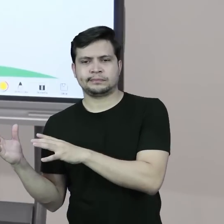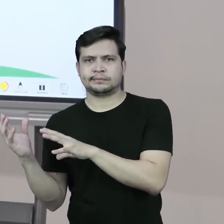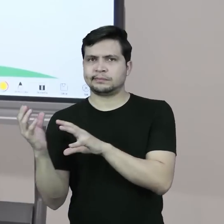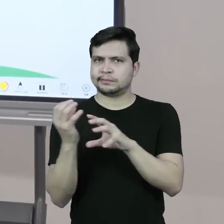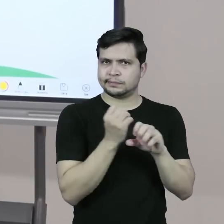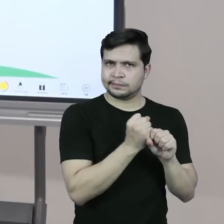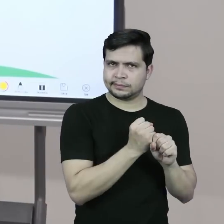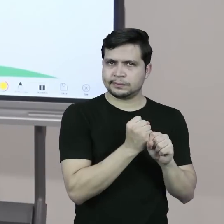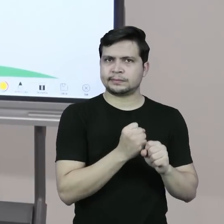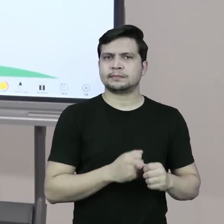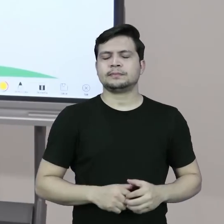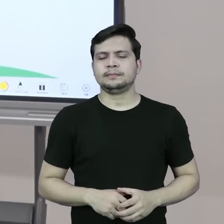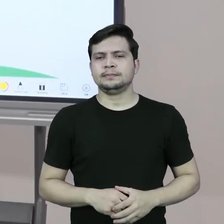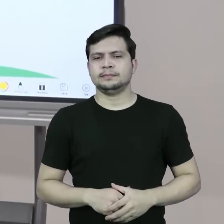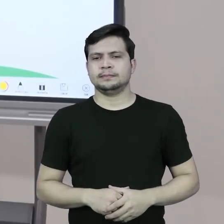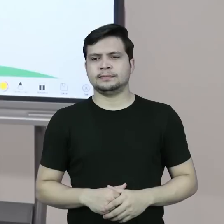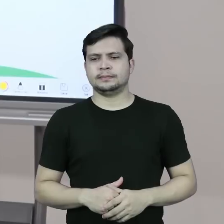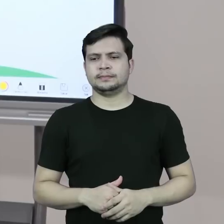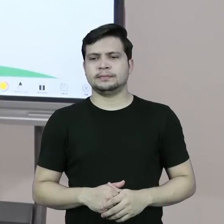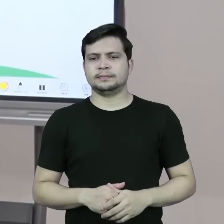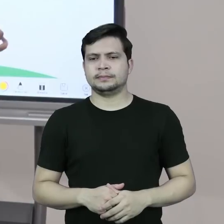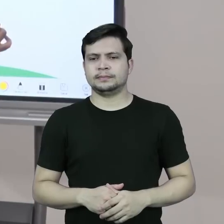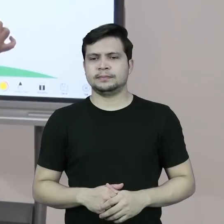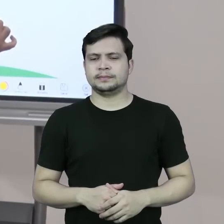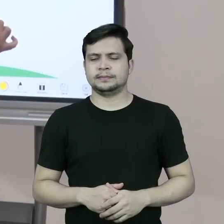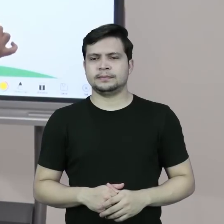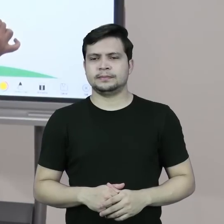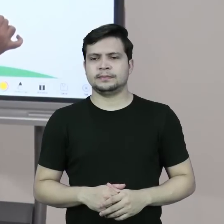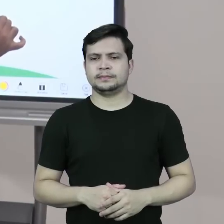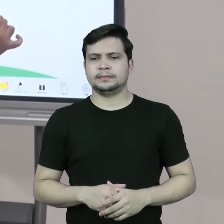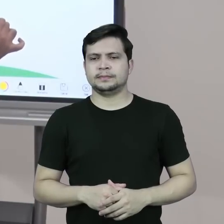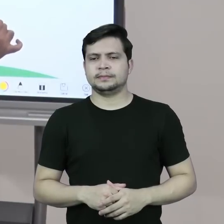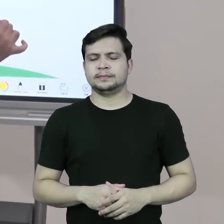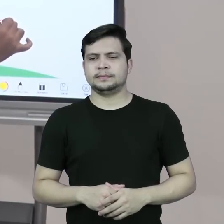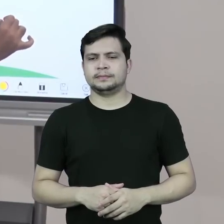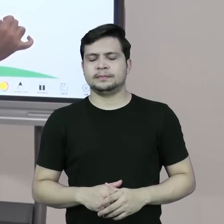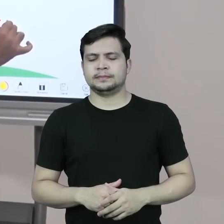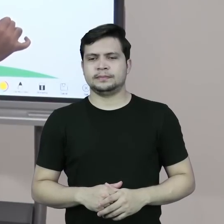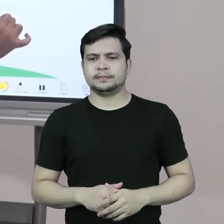aparece 3 vezes e o 18 aparece 1.